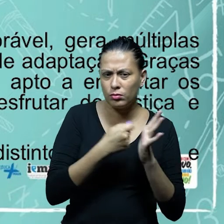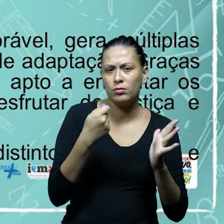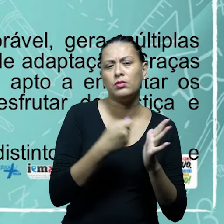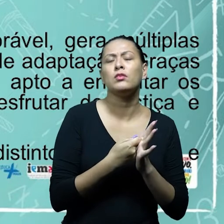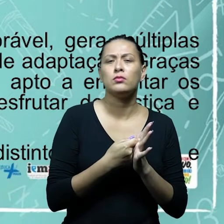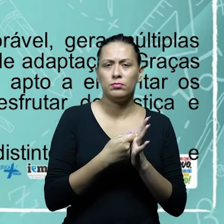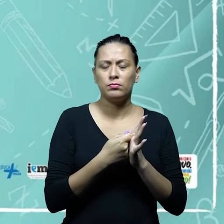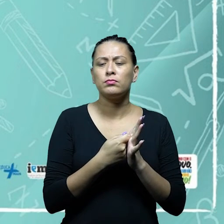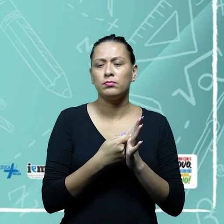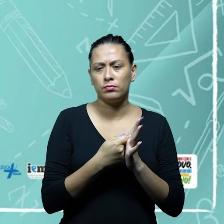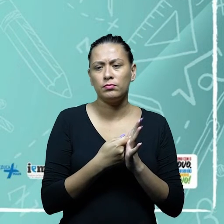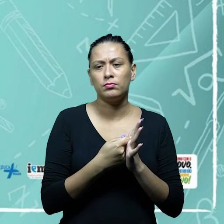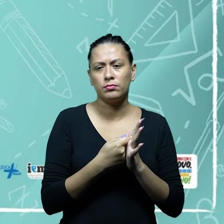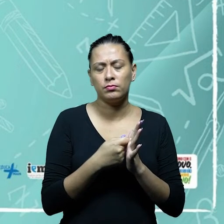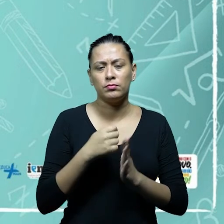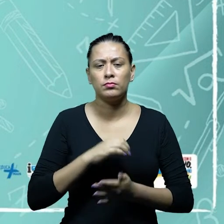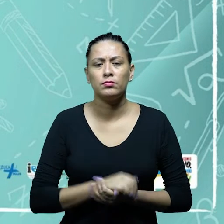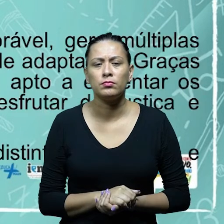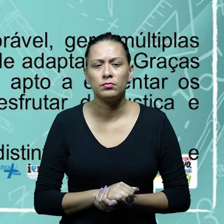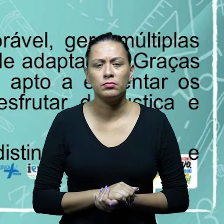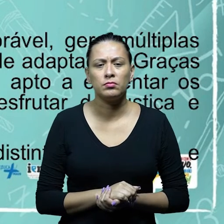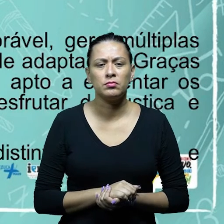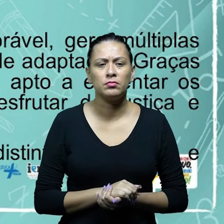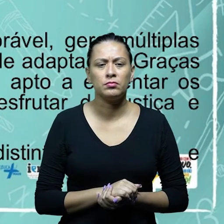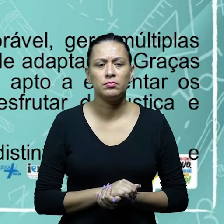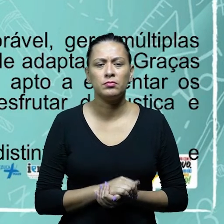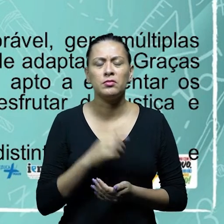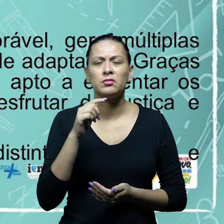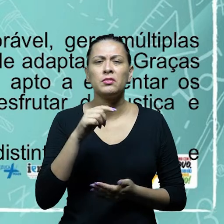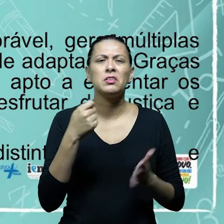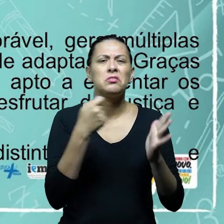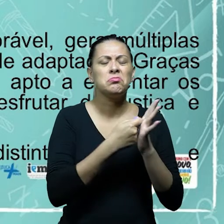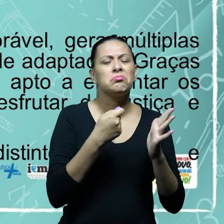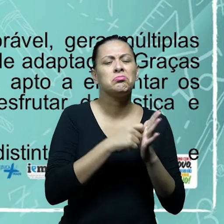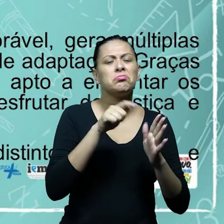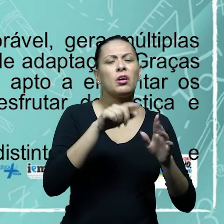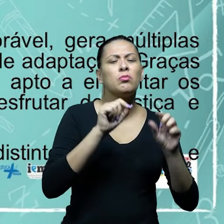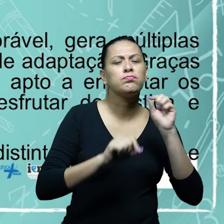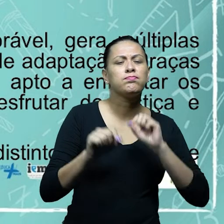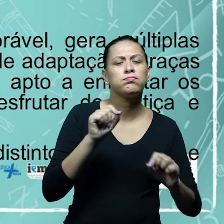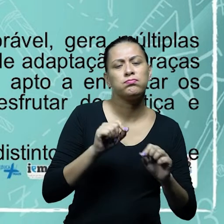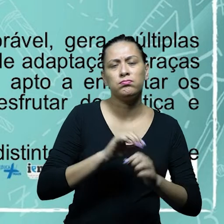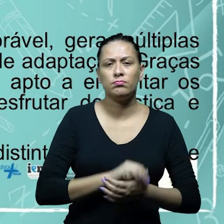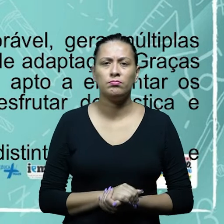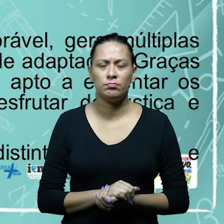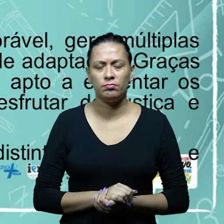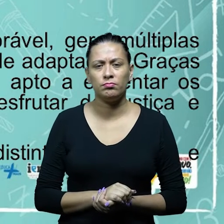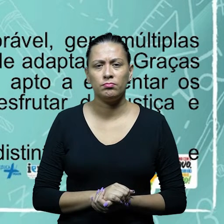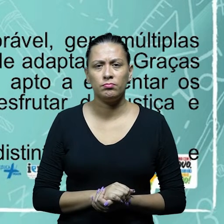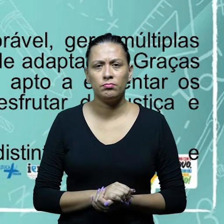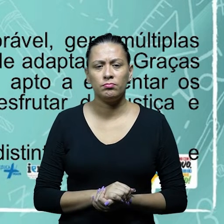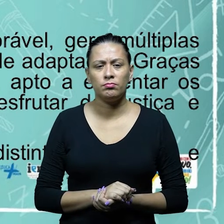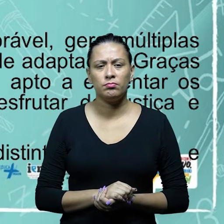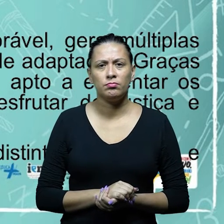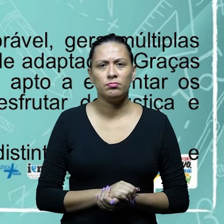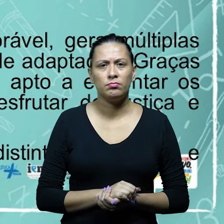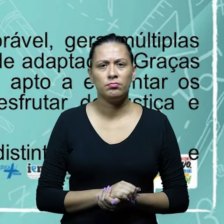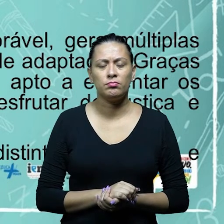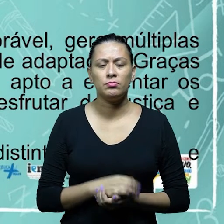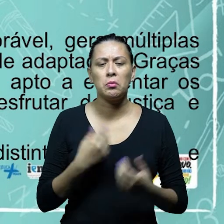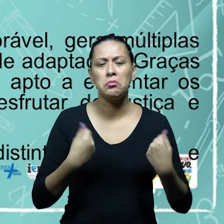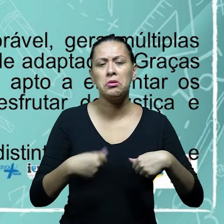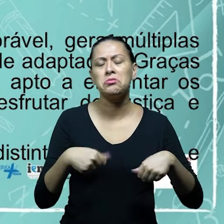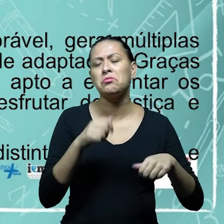atender às exigências de um condicionamento né é imensurável quais esses condicionamentos